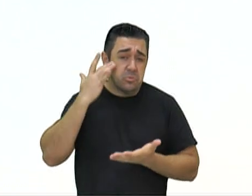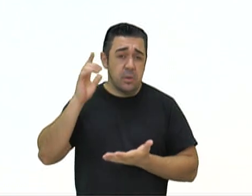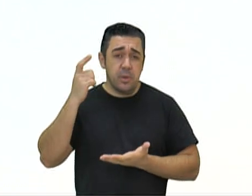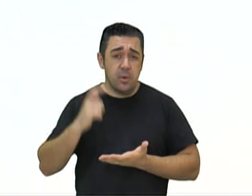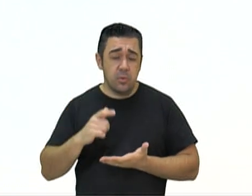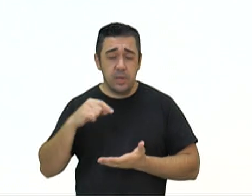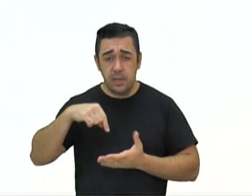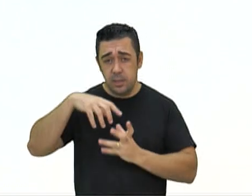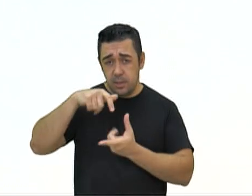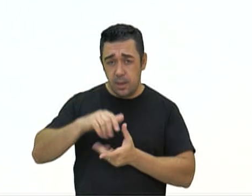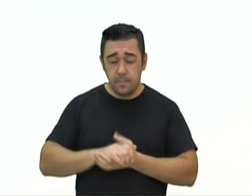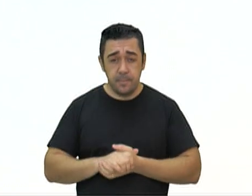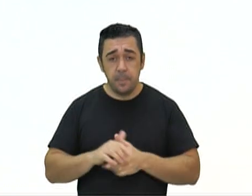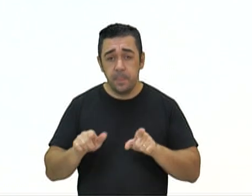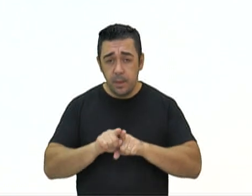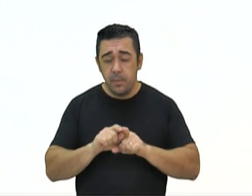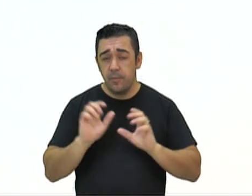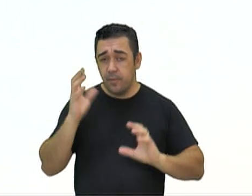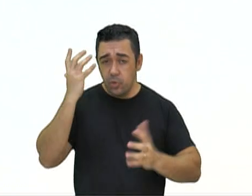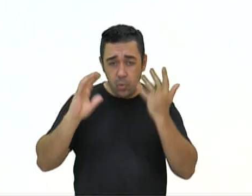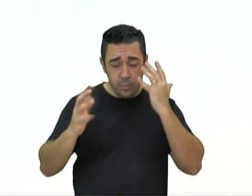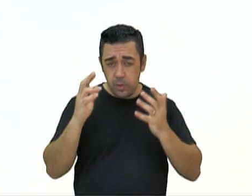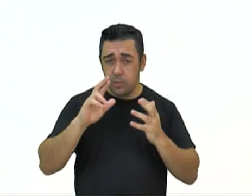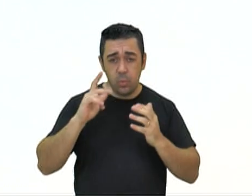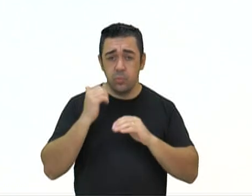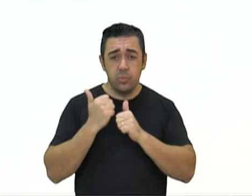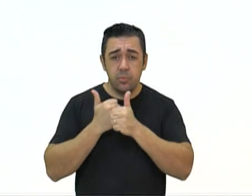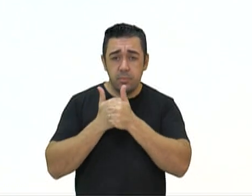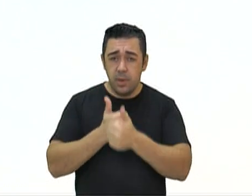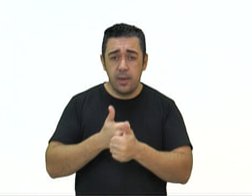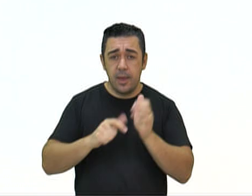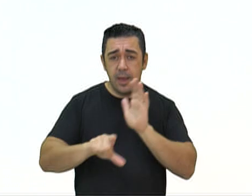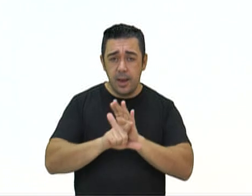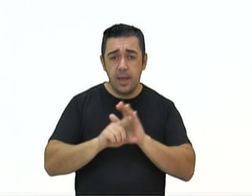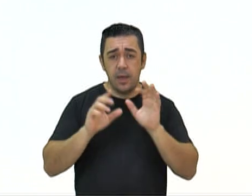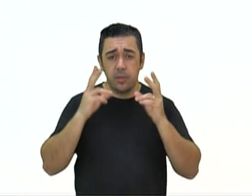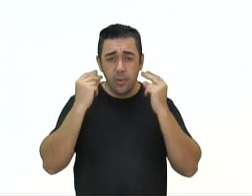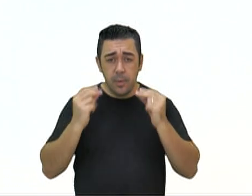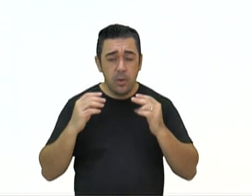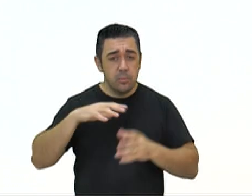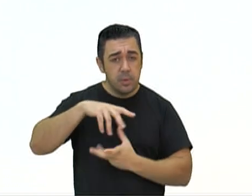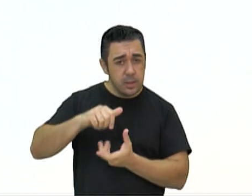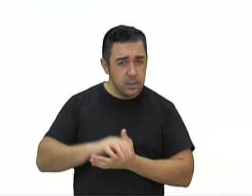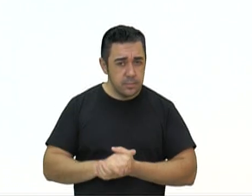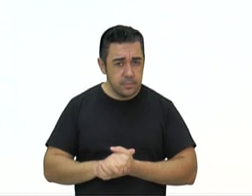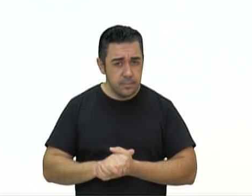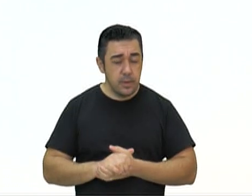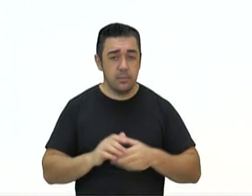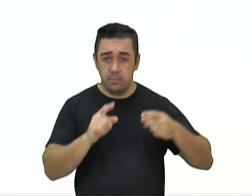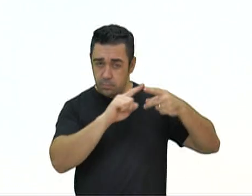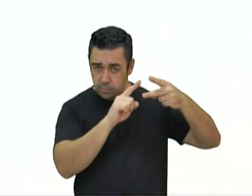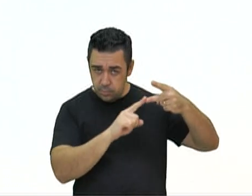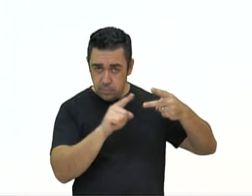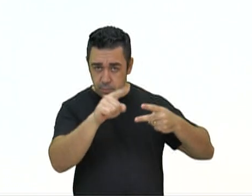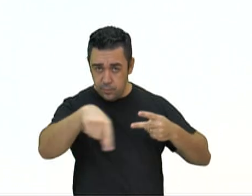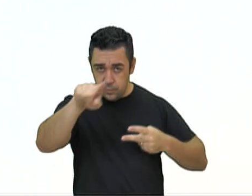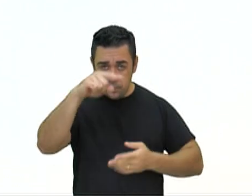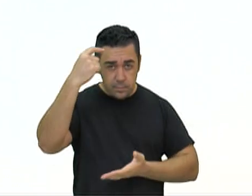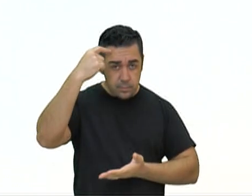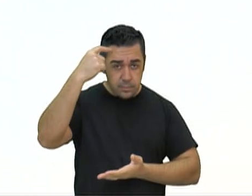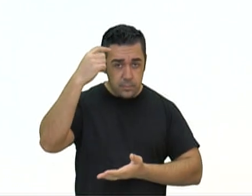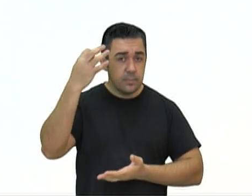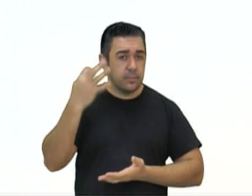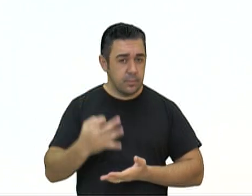indeterminado na Terra. Tais fenômenos não obedecem às leis naturais que regem o planeta. Então, vou deixar as alternativas para vocês